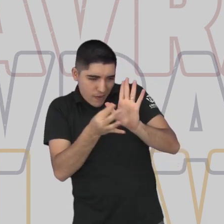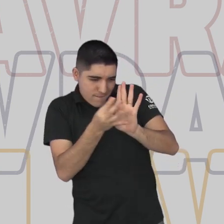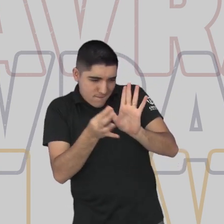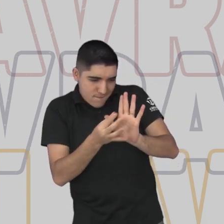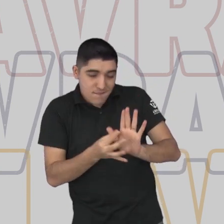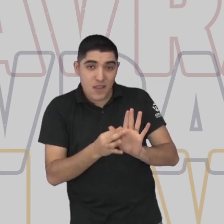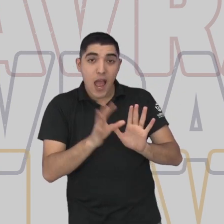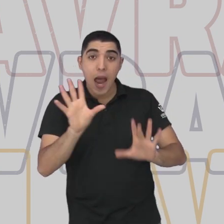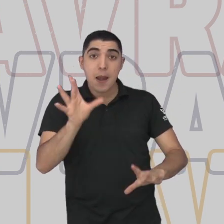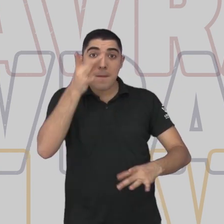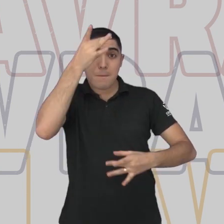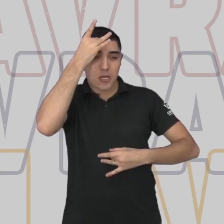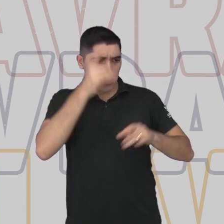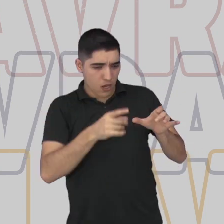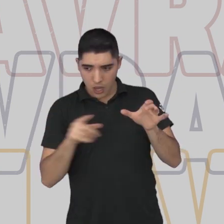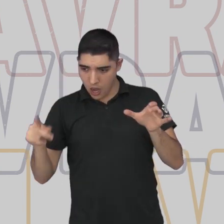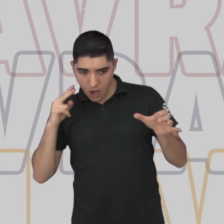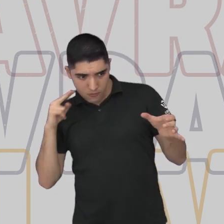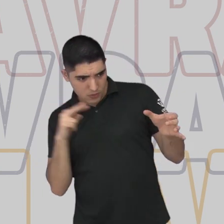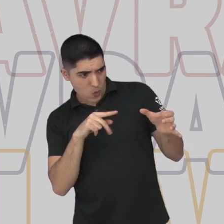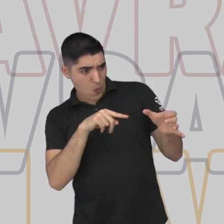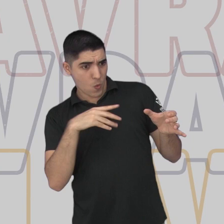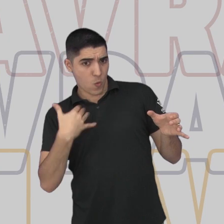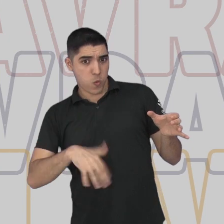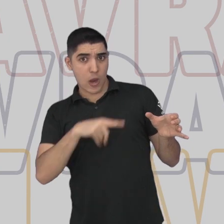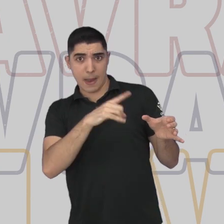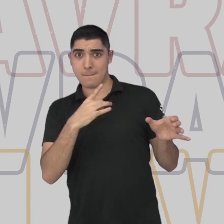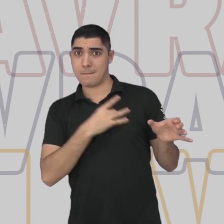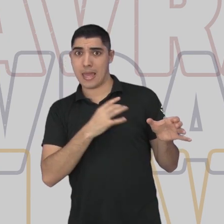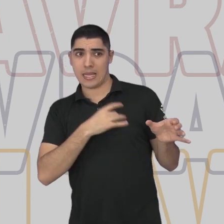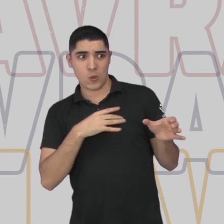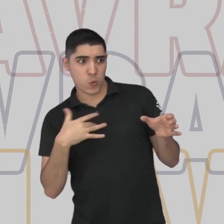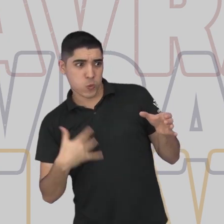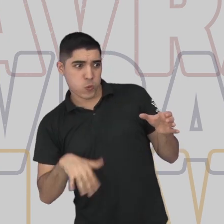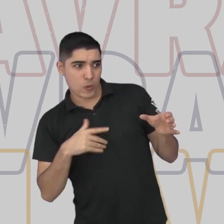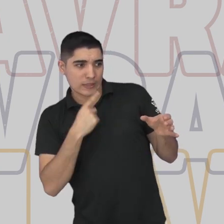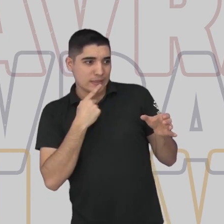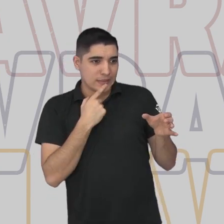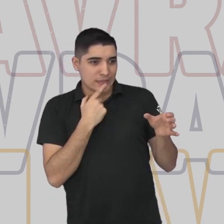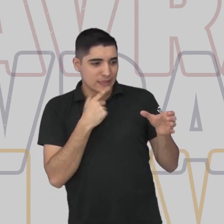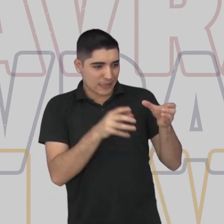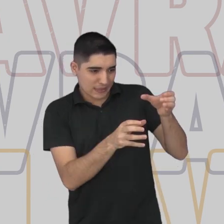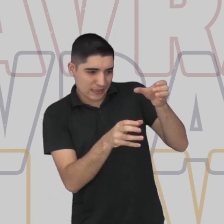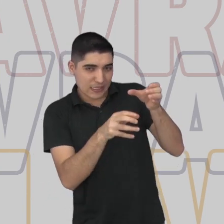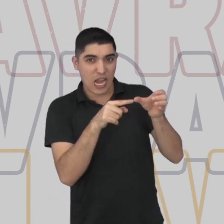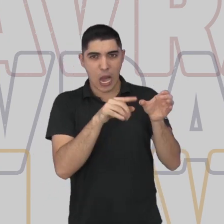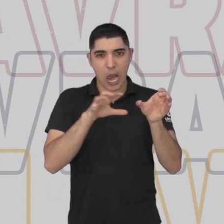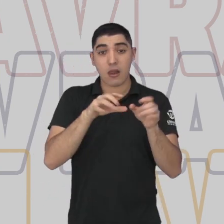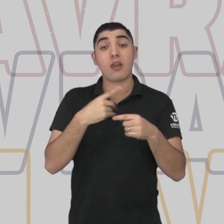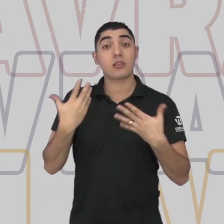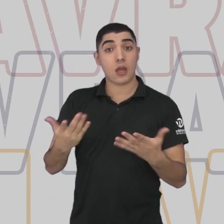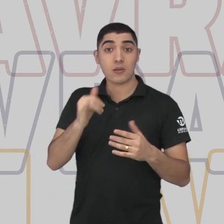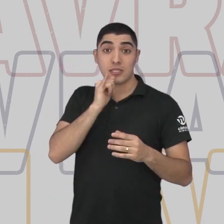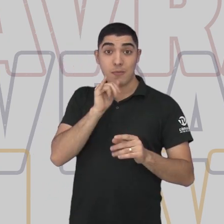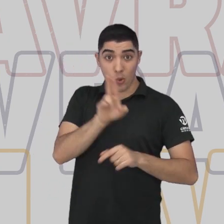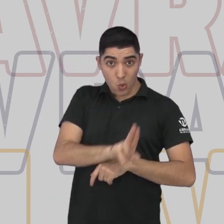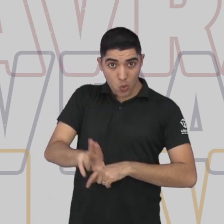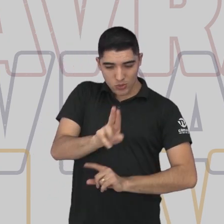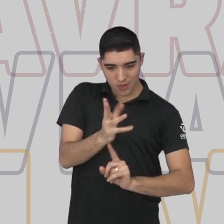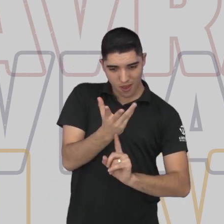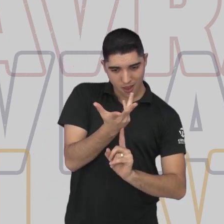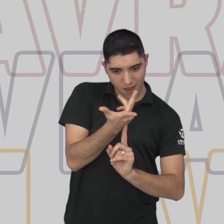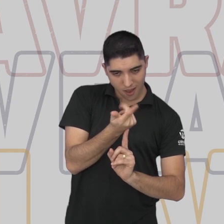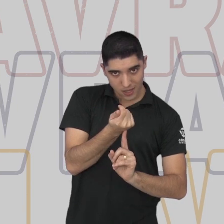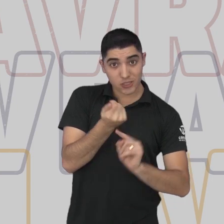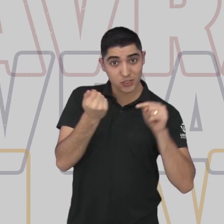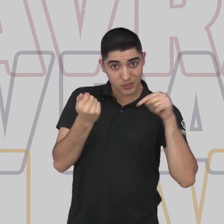costura, e aí cria um personagem que, às vezes, ela põe os medos ali naquele personagem e ela perde, ela sai. Porque quando a gente